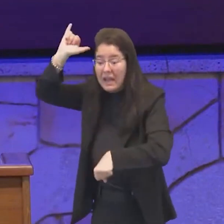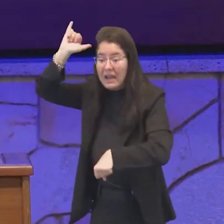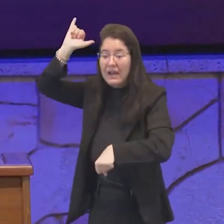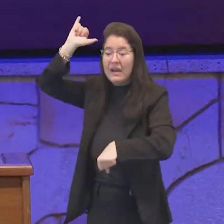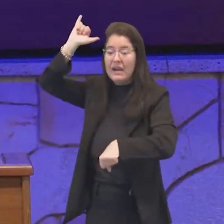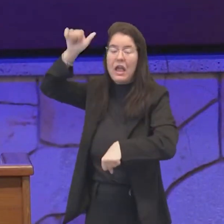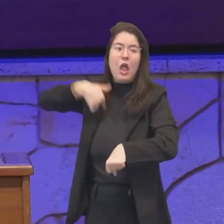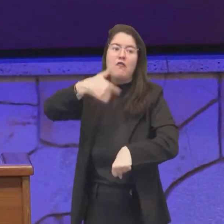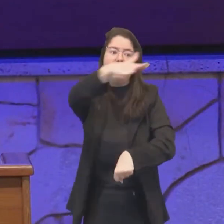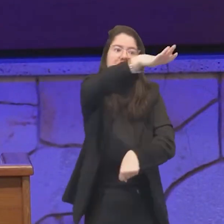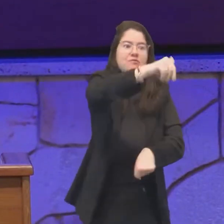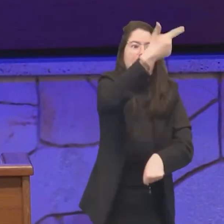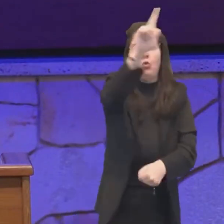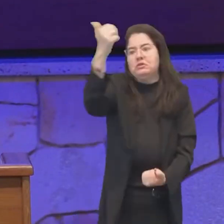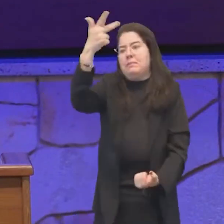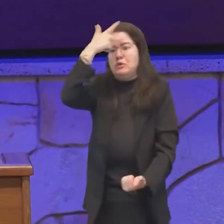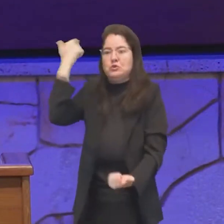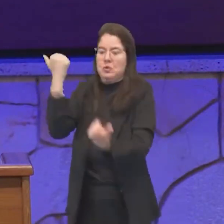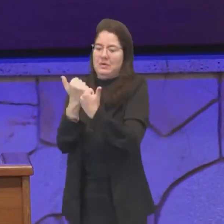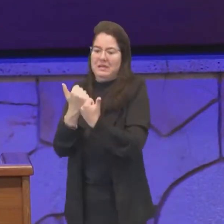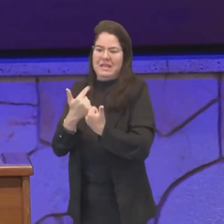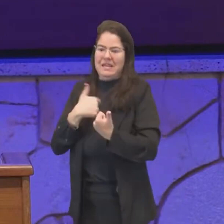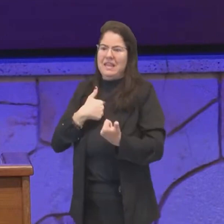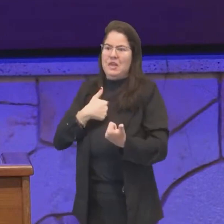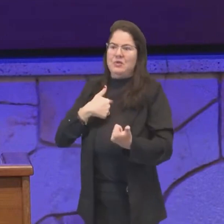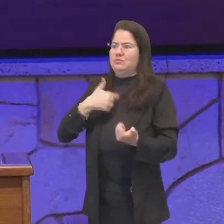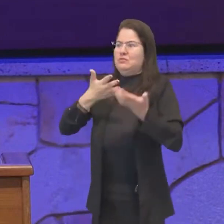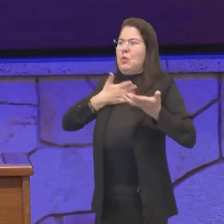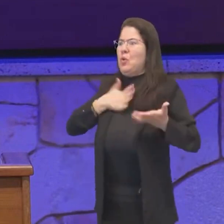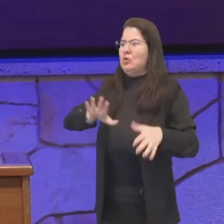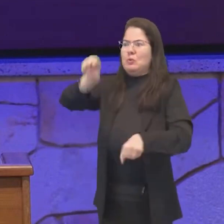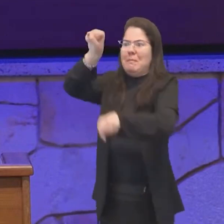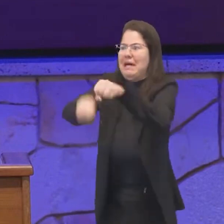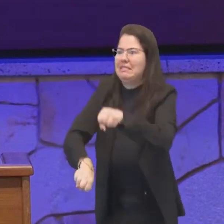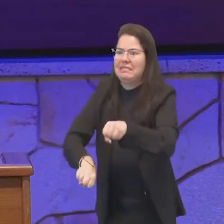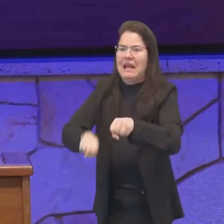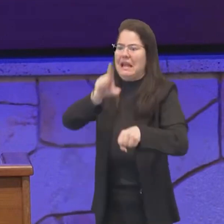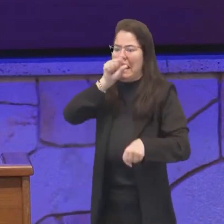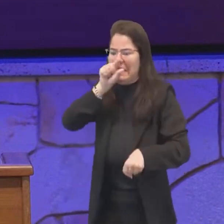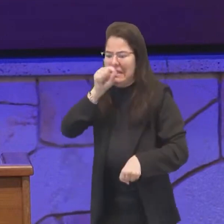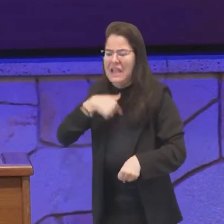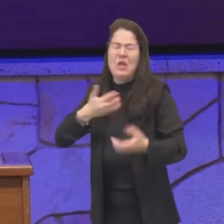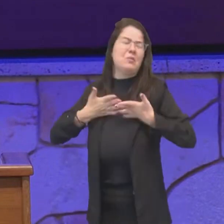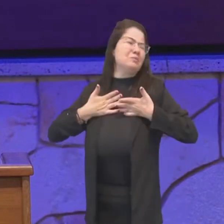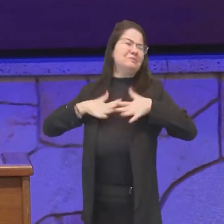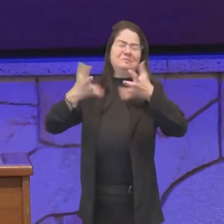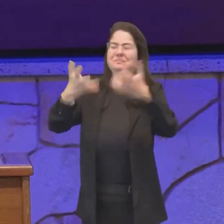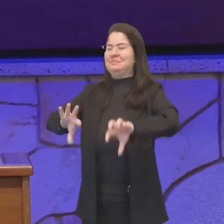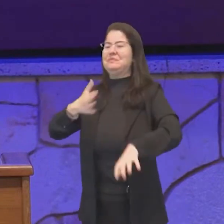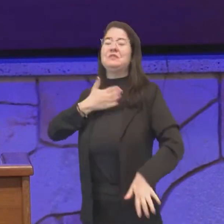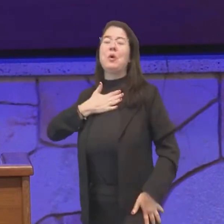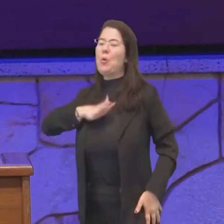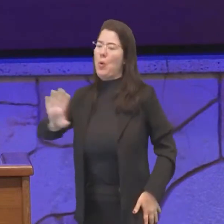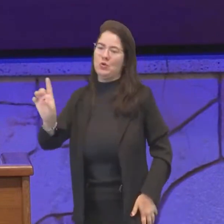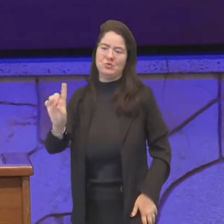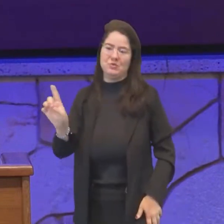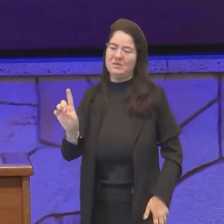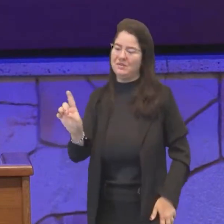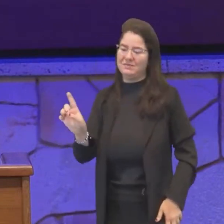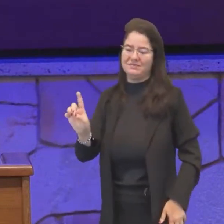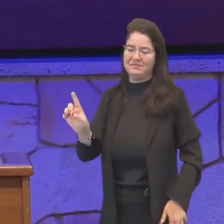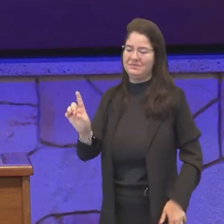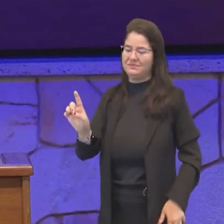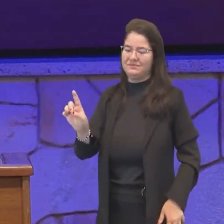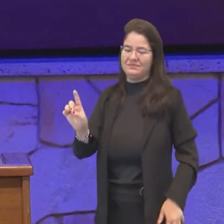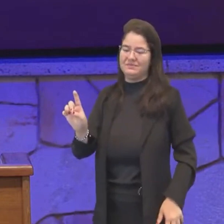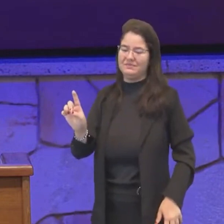chamar uma outra pessoa que entende. Eu não mato nem galinha, em que a pessoa lá com muita habilidade torce o pescoço do animal, da